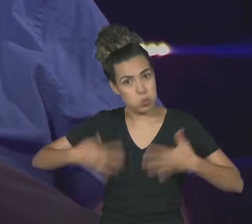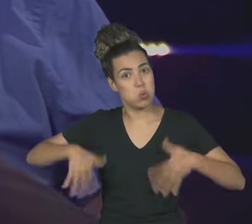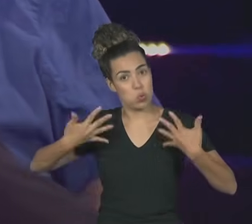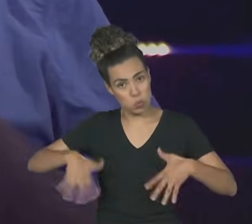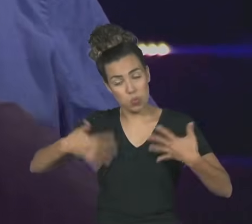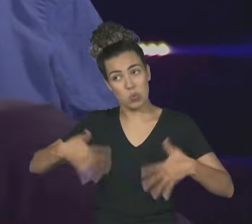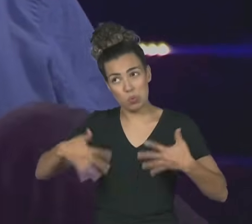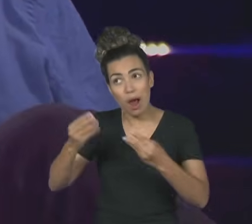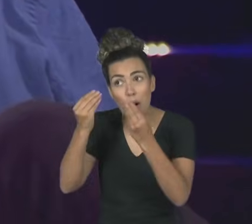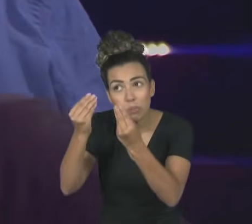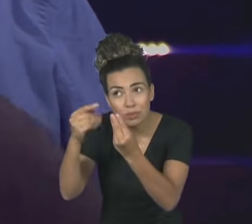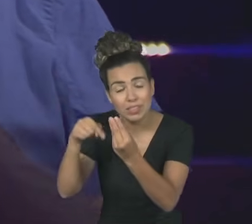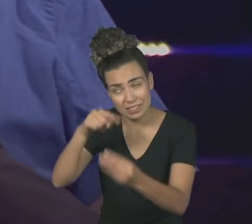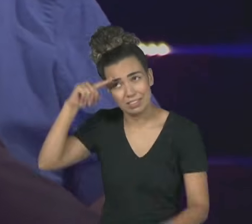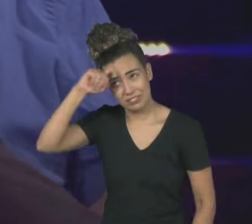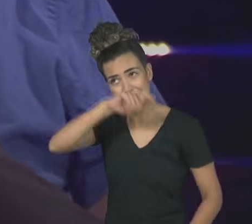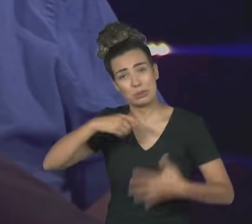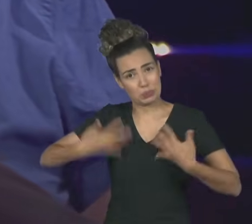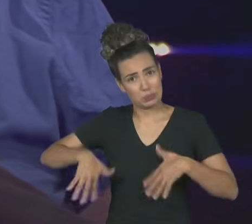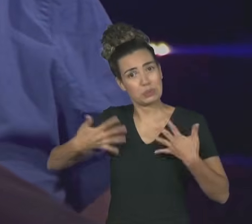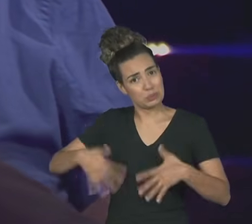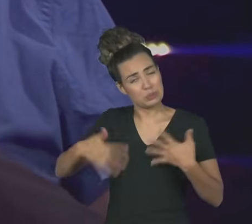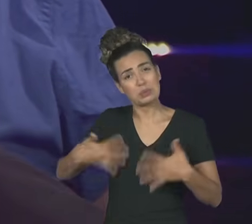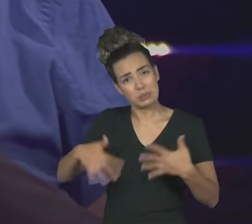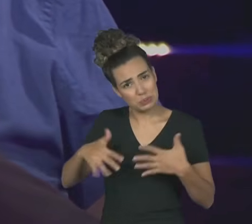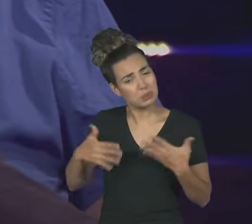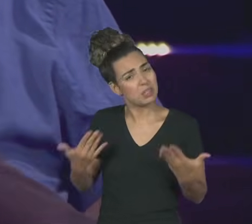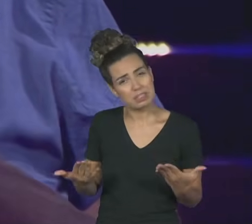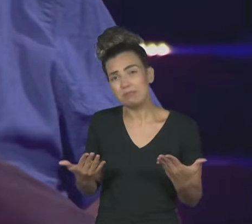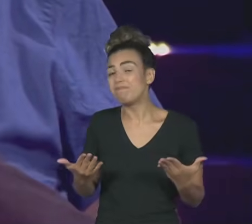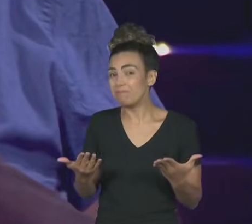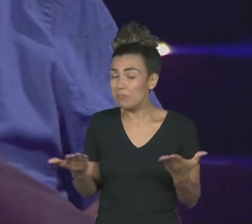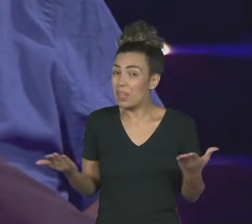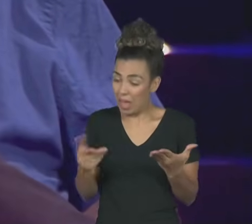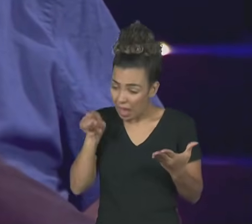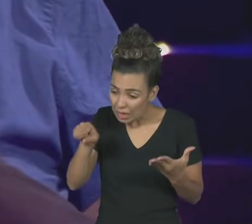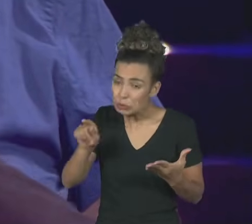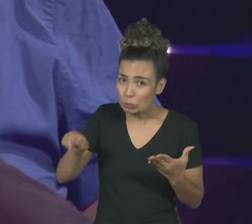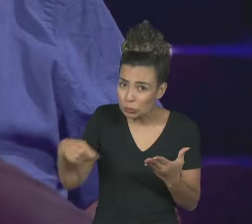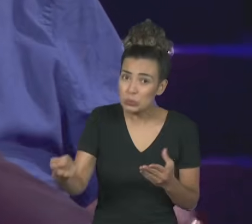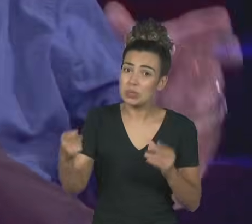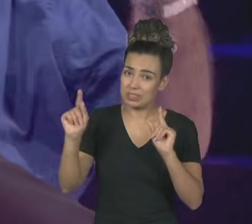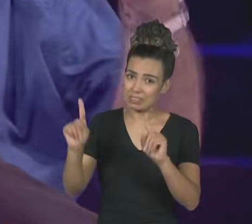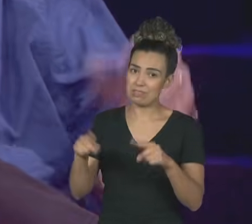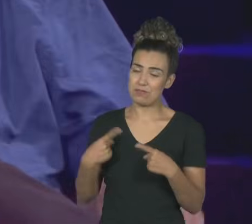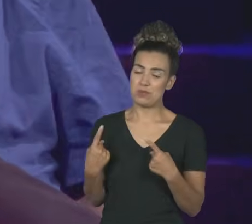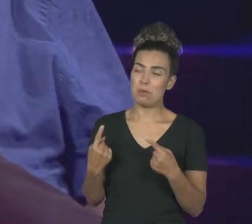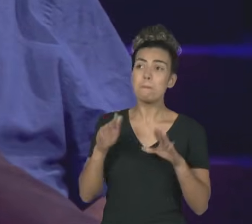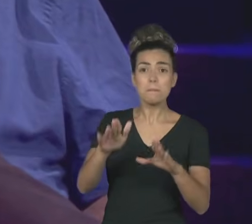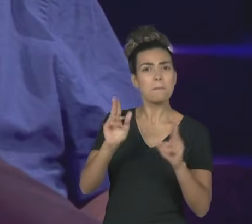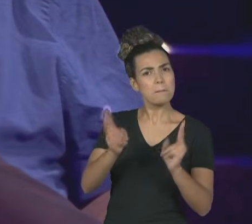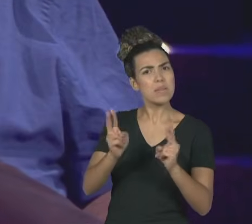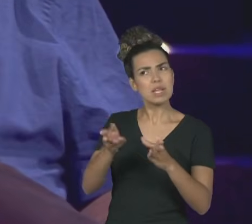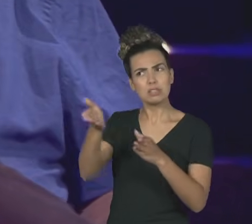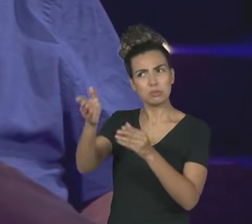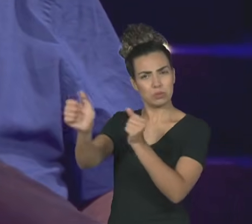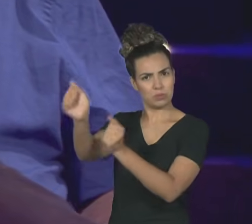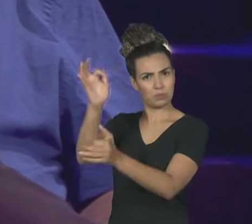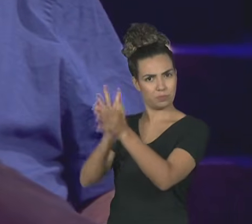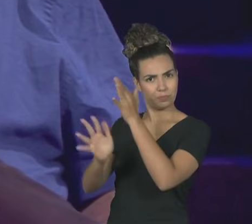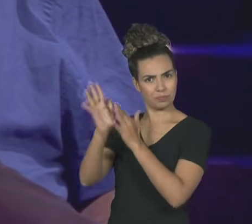geral, a gente se sai medianamente nesse grande desafio, né? Mas como você estava falando na